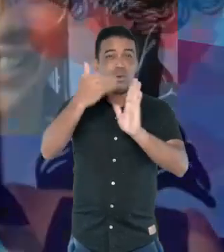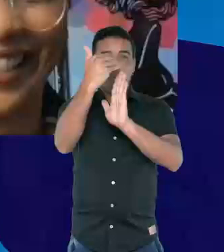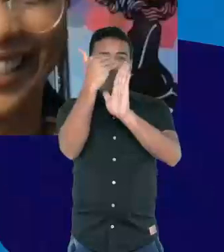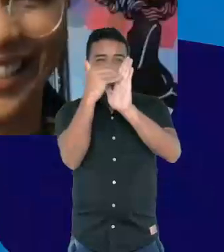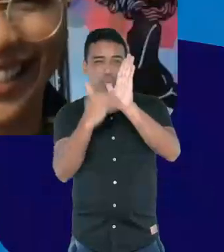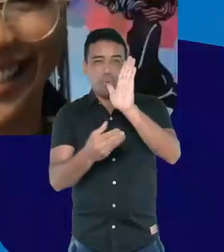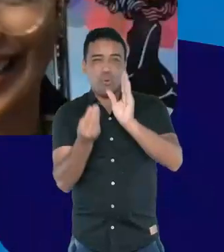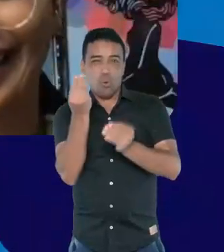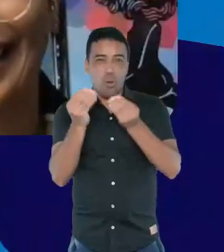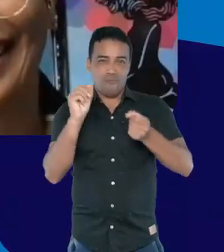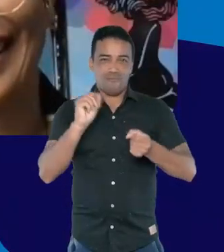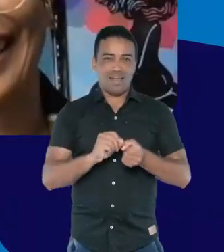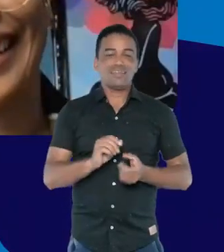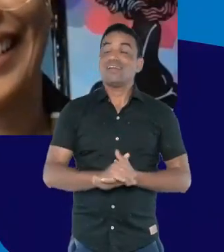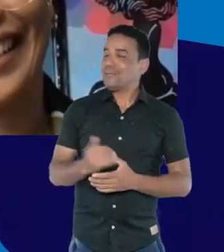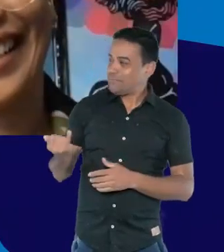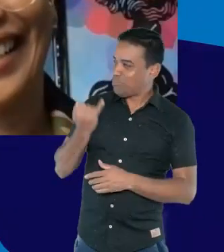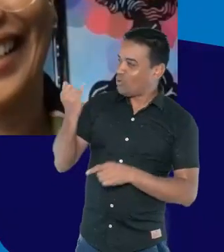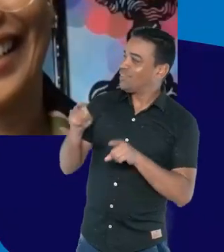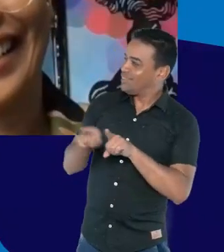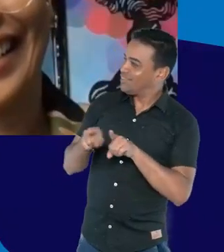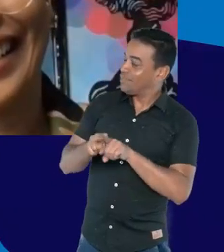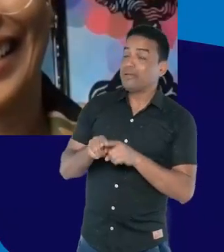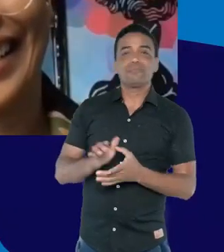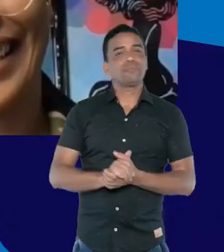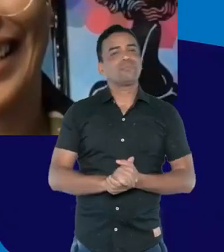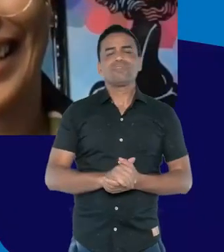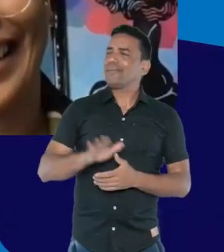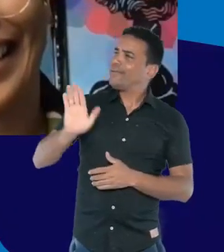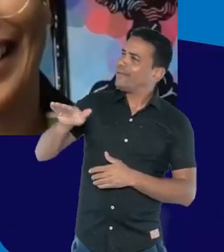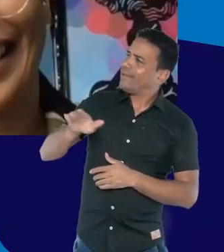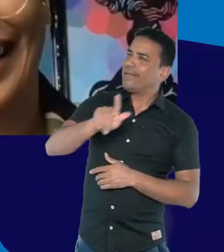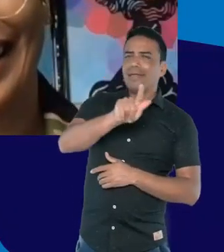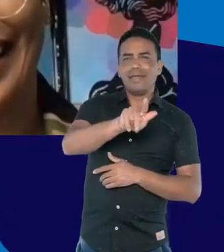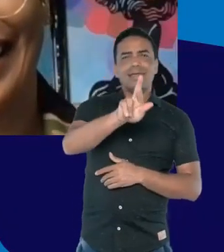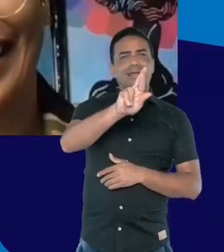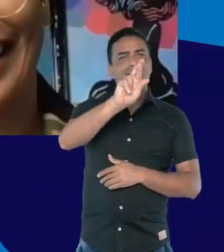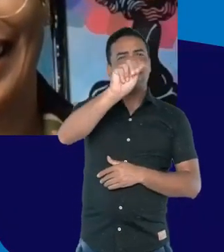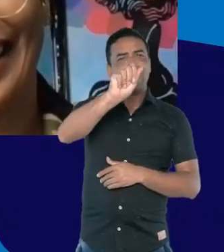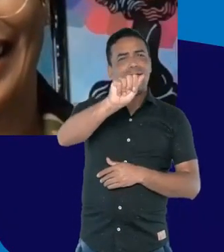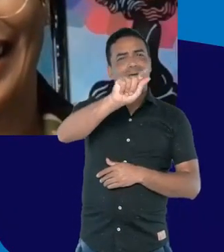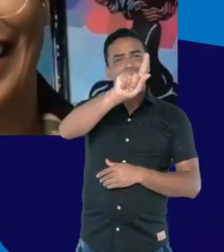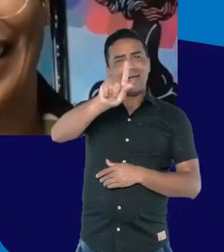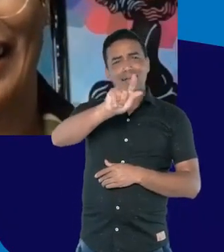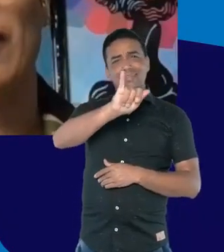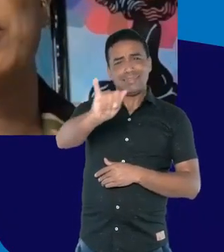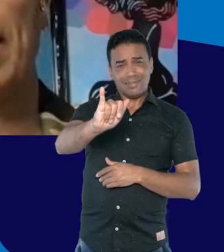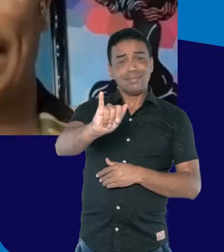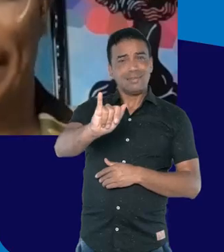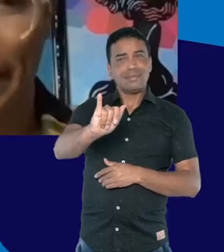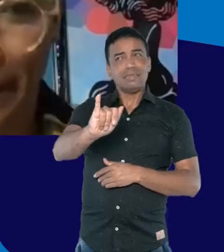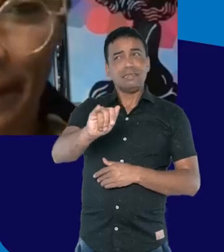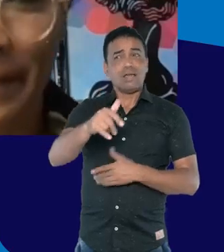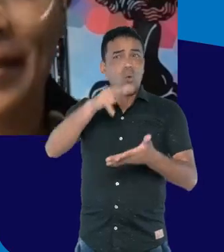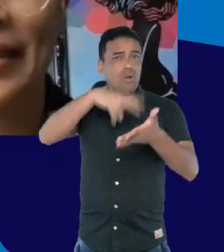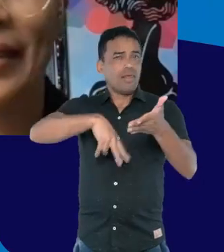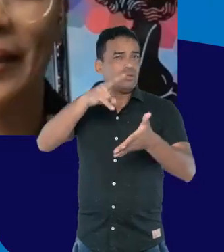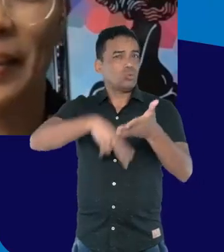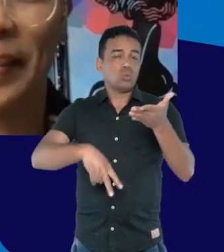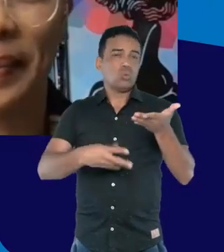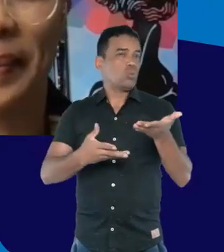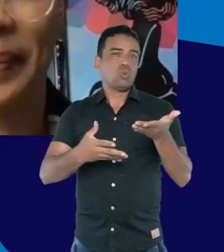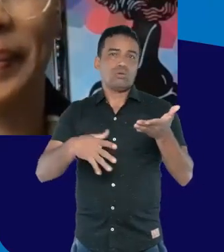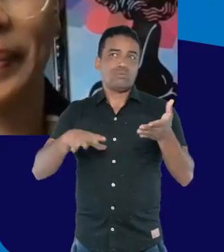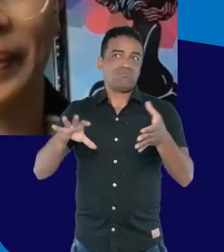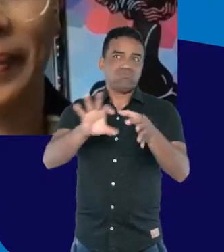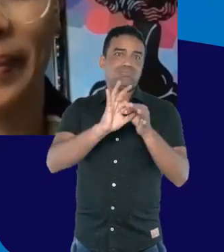também. Ô, Grazi, a leitura, ela é parte fundamental da sua vida desde a infância, né? Sim.